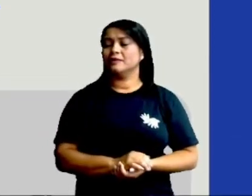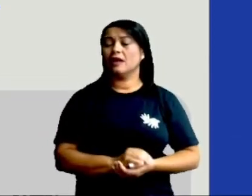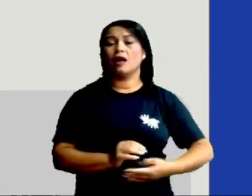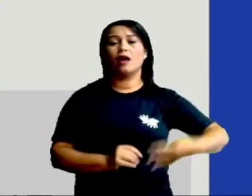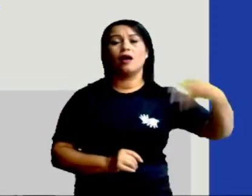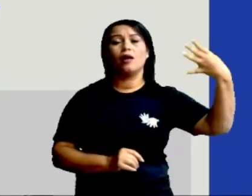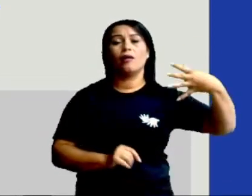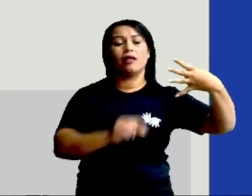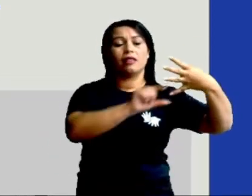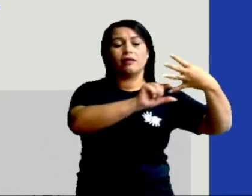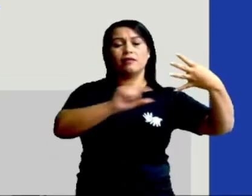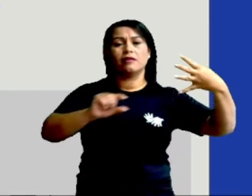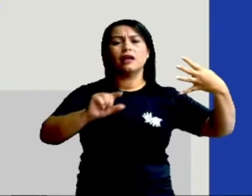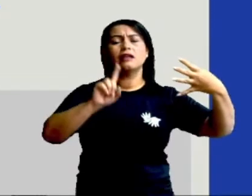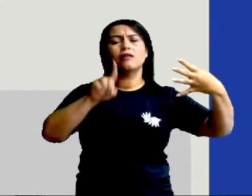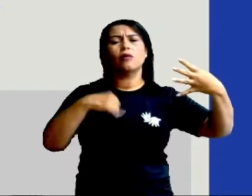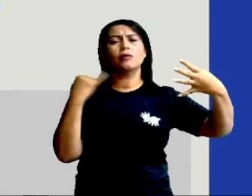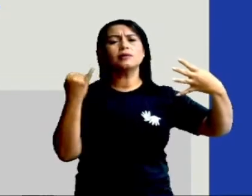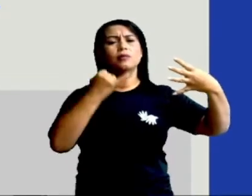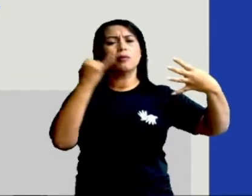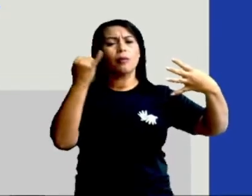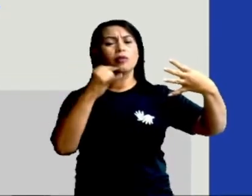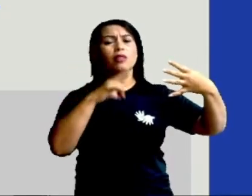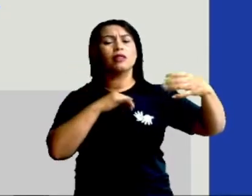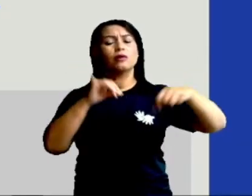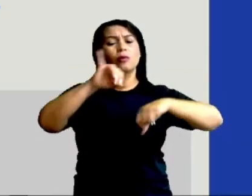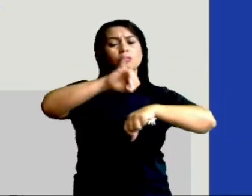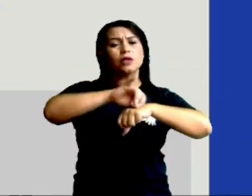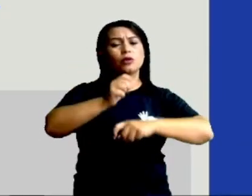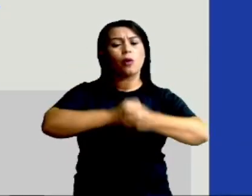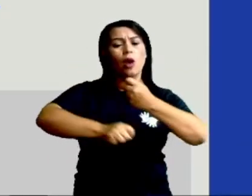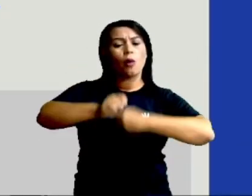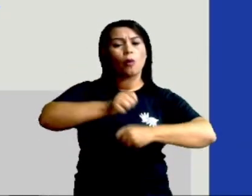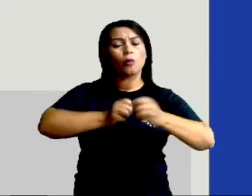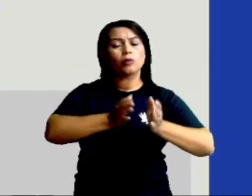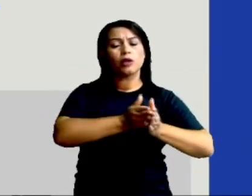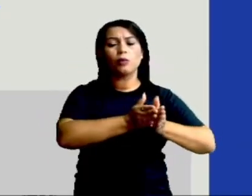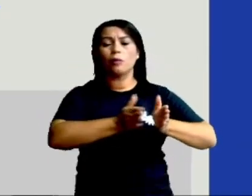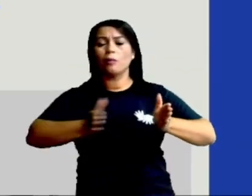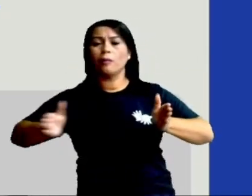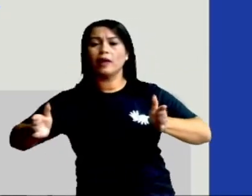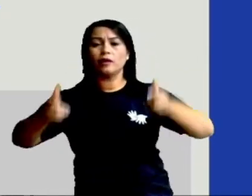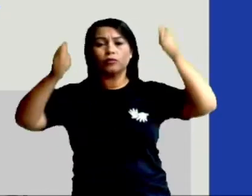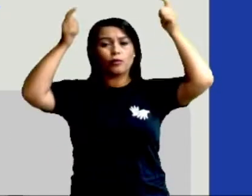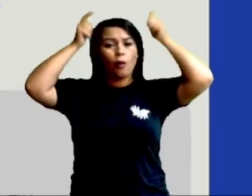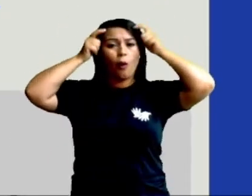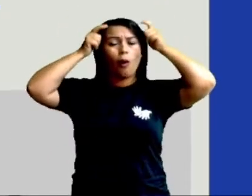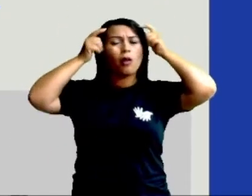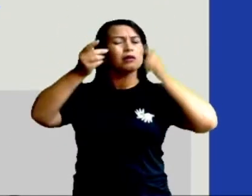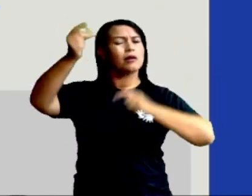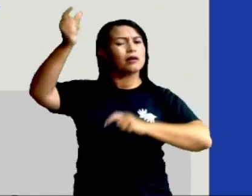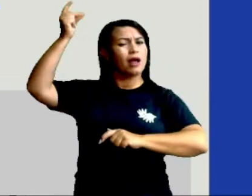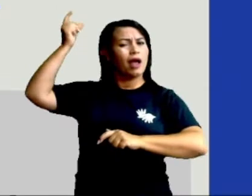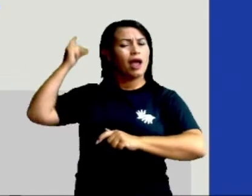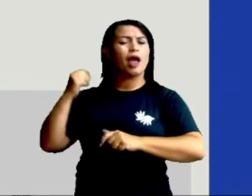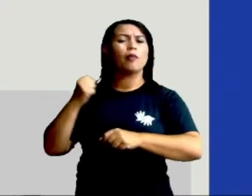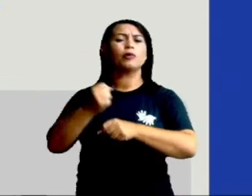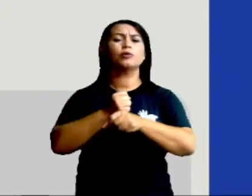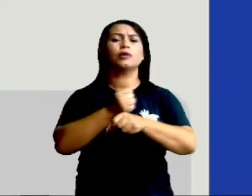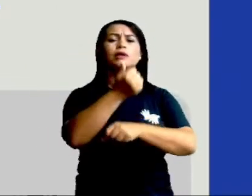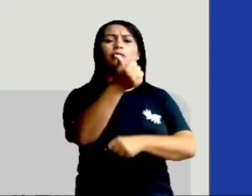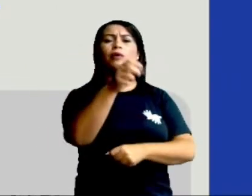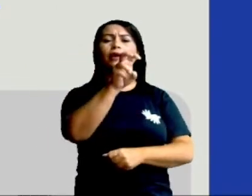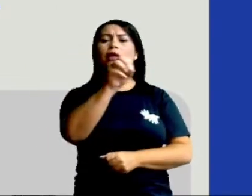a quarta frase foi o mais importante centro Econômico durante o período colonial lá na época de